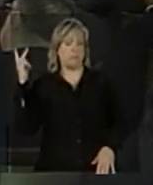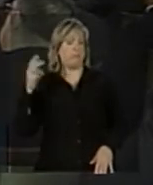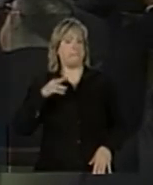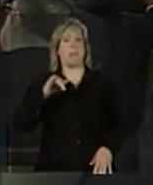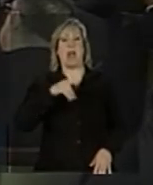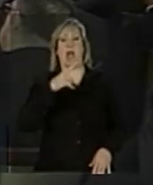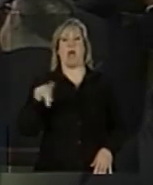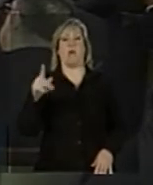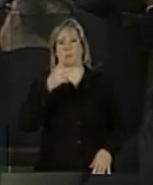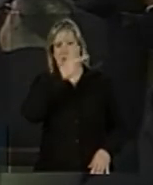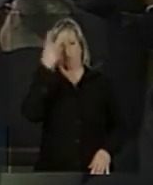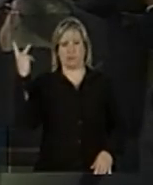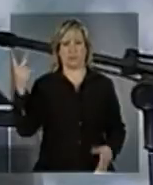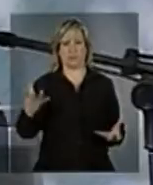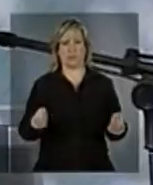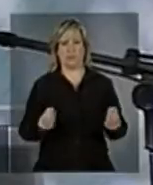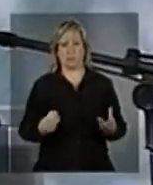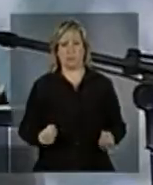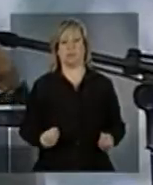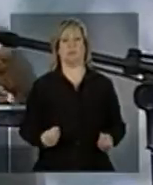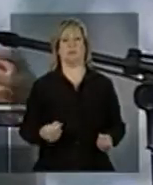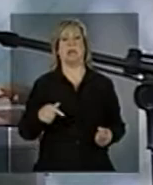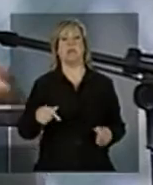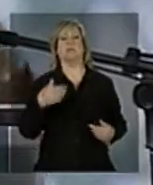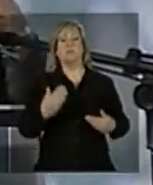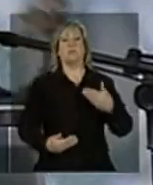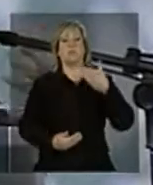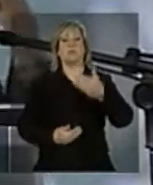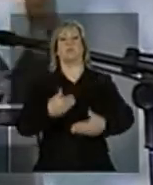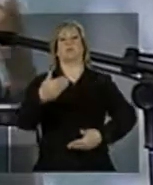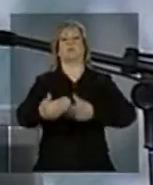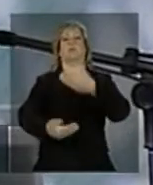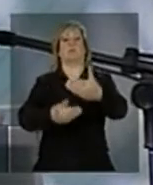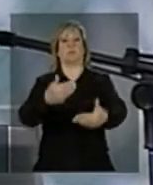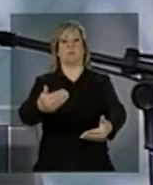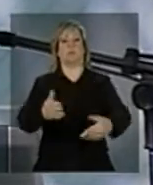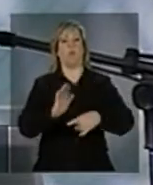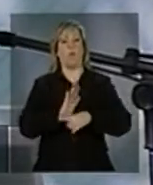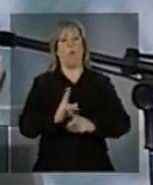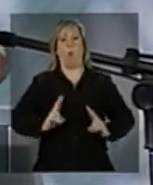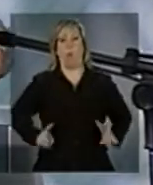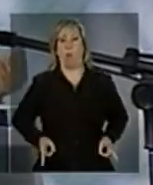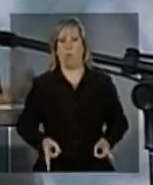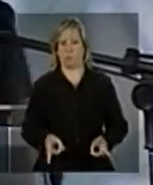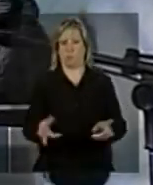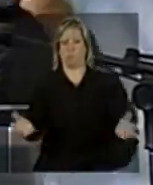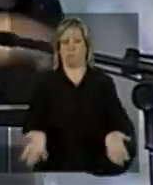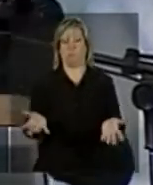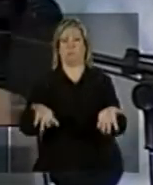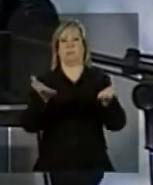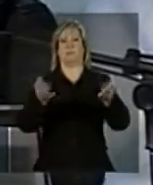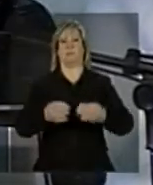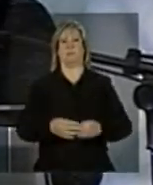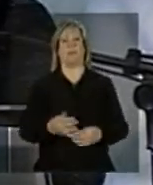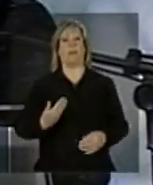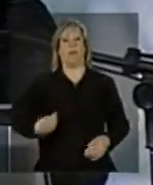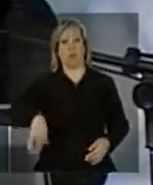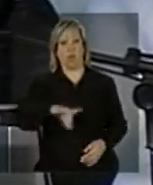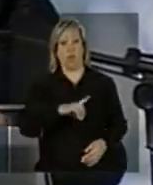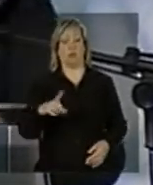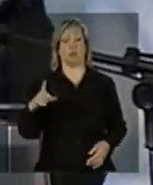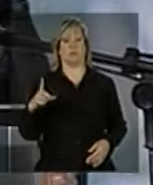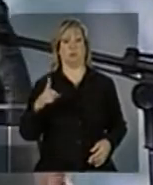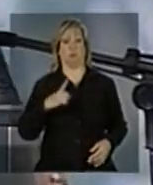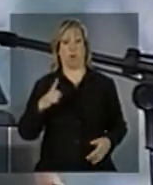e que isso é um círculo virtuoso e que nós vamos continuar a impulsionar, nós hoje temos também